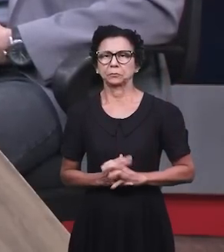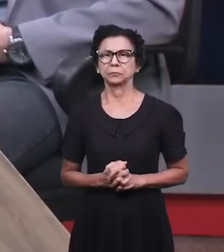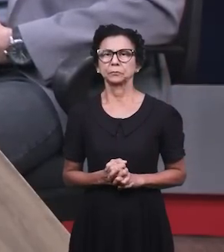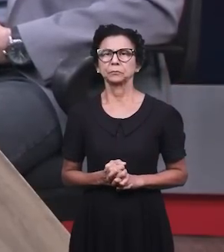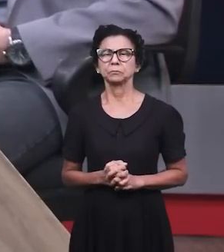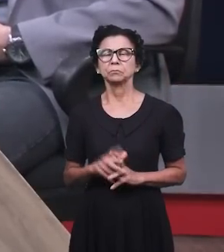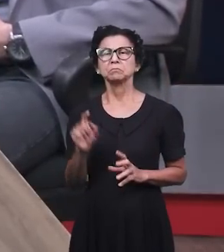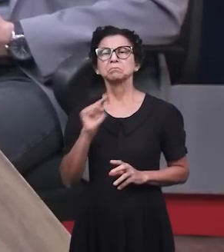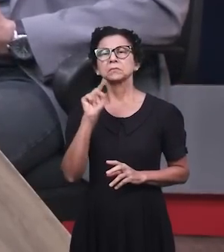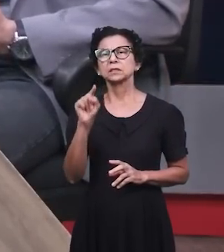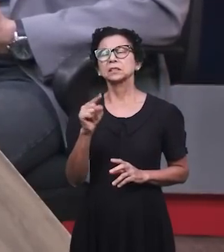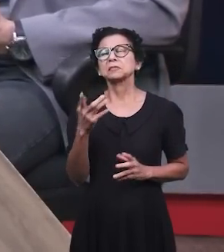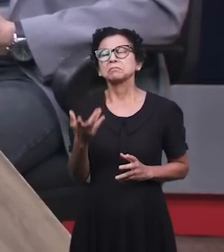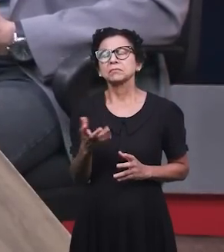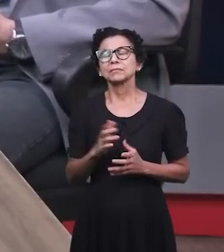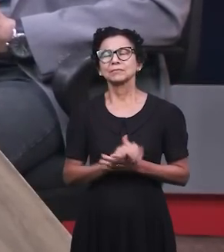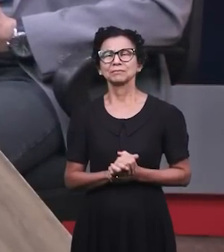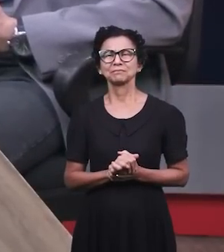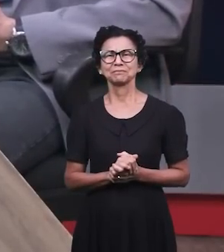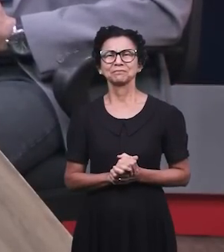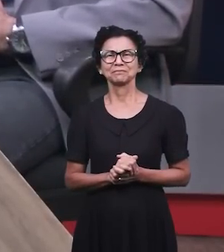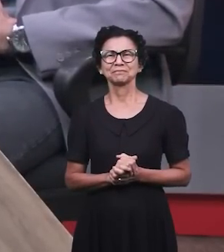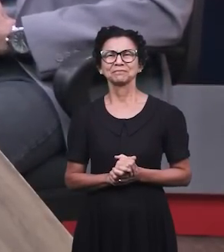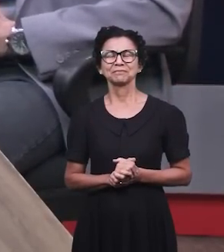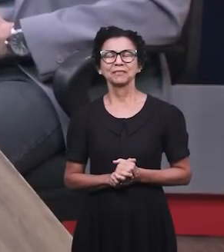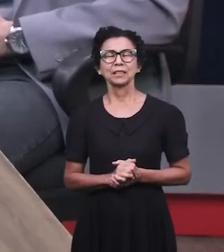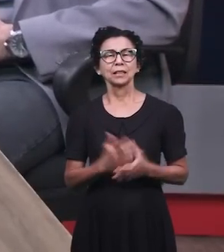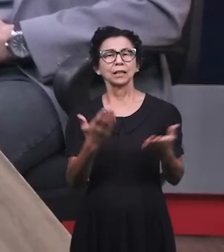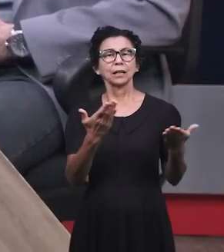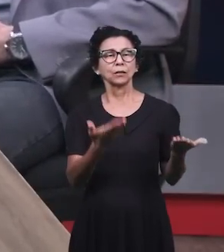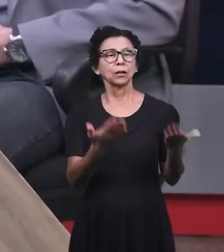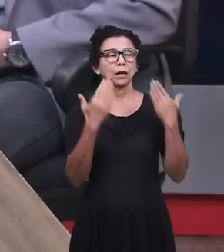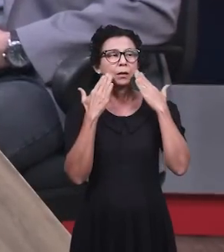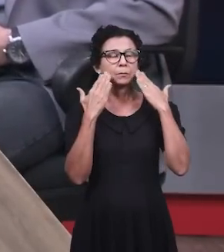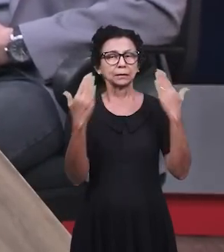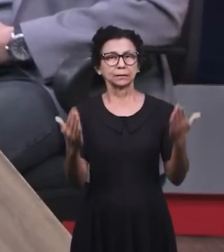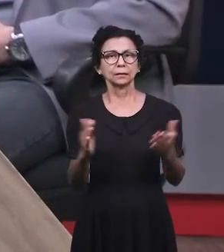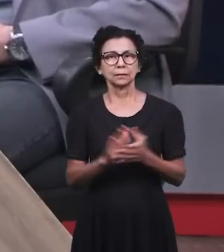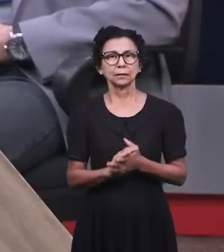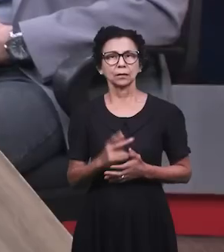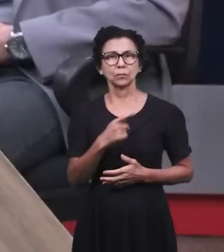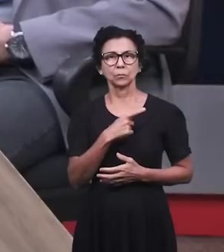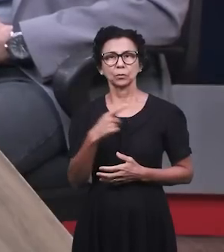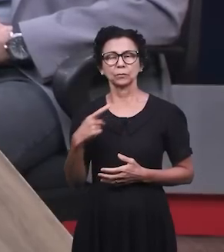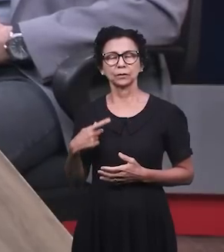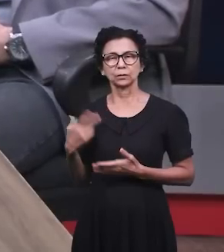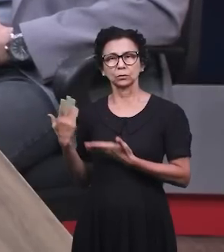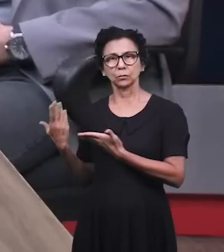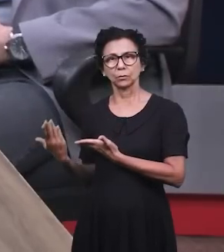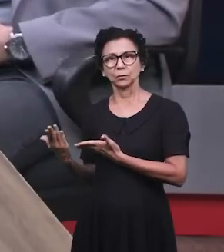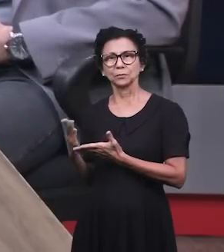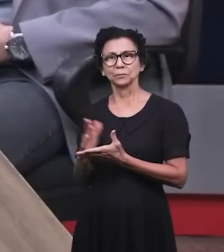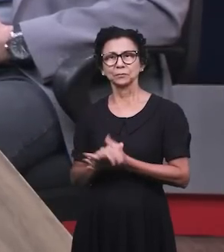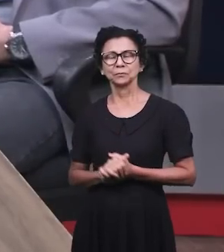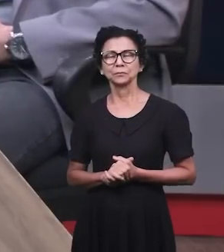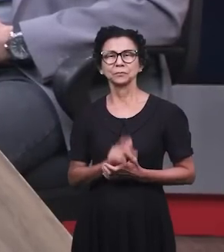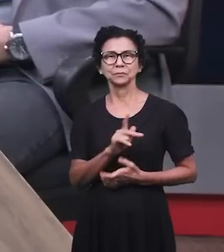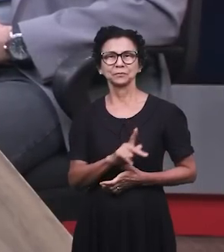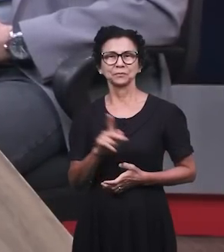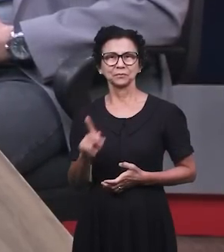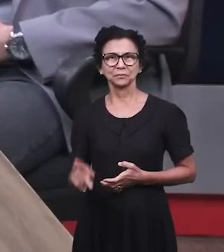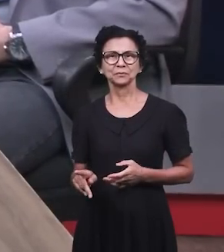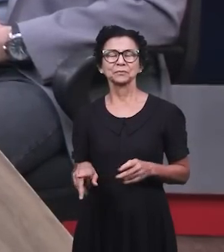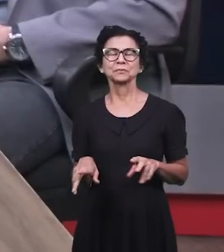desse assunto. Eu gostaria de apresentar aqui os componentes da mesa. O professor Tiago Costa, paz do Senhor. Bem, paz do Senhor